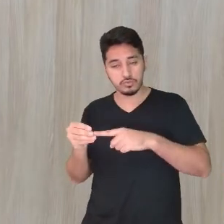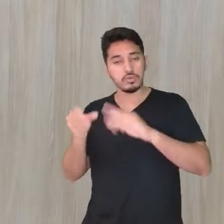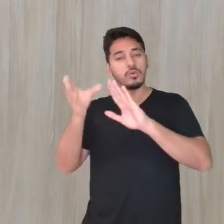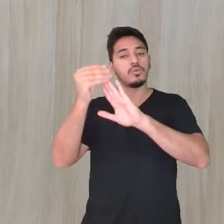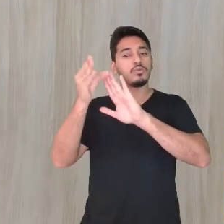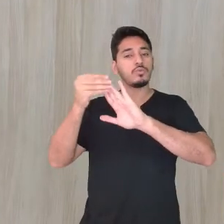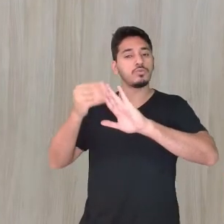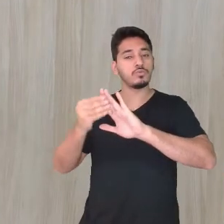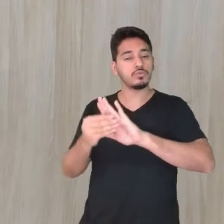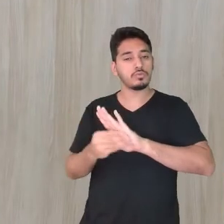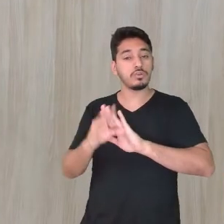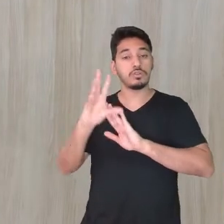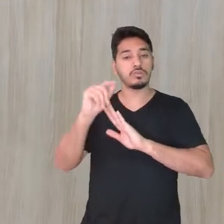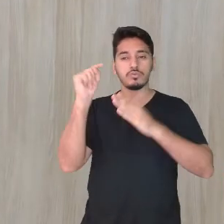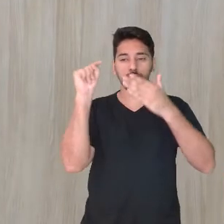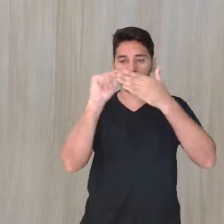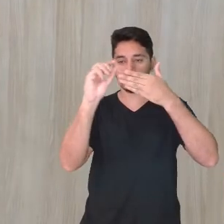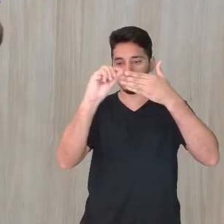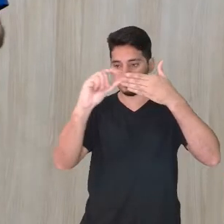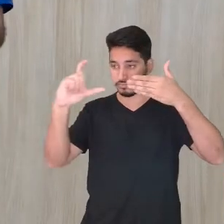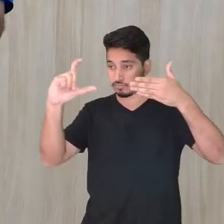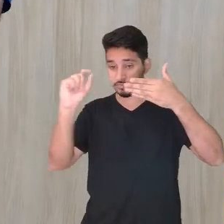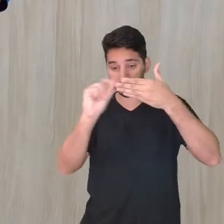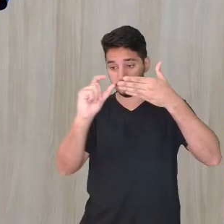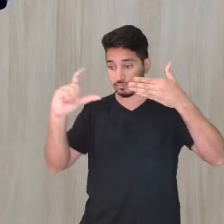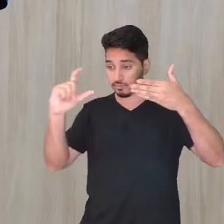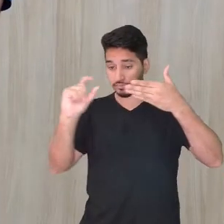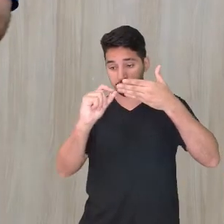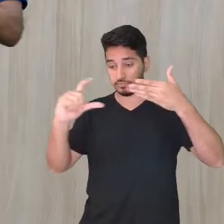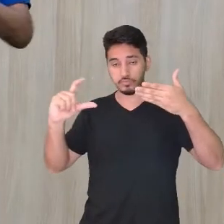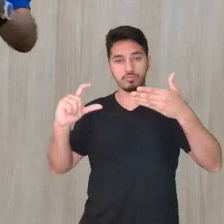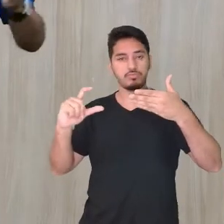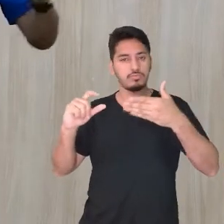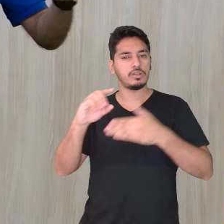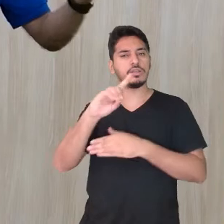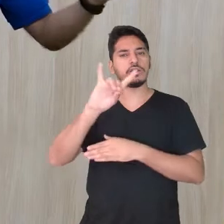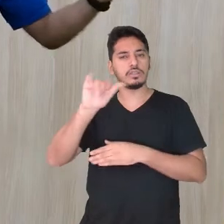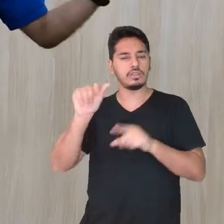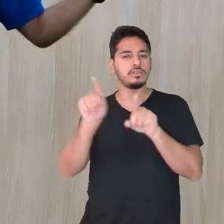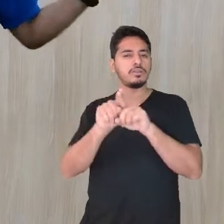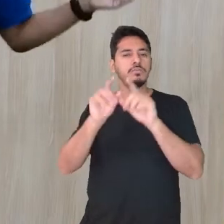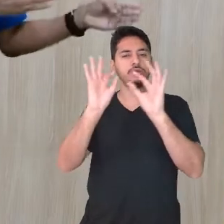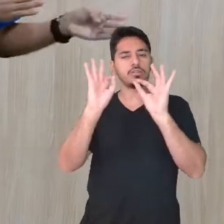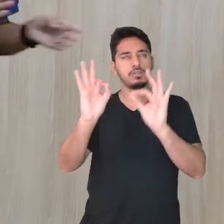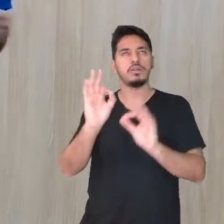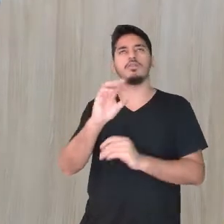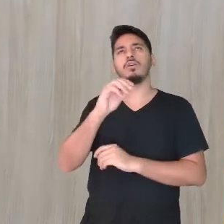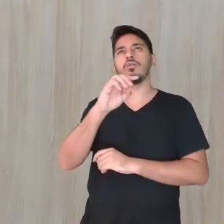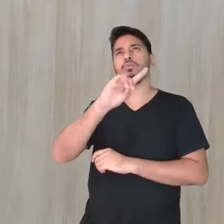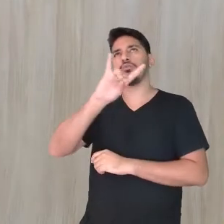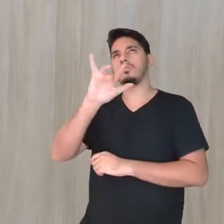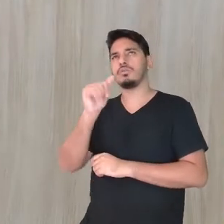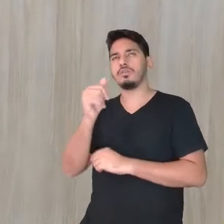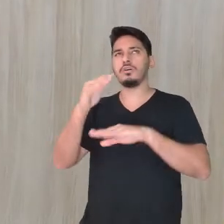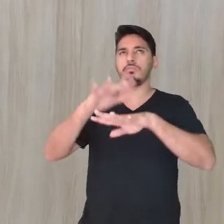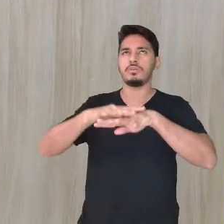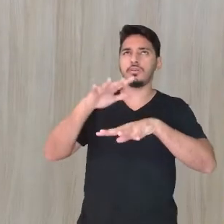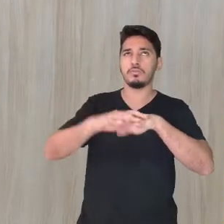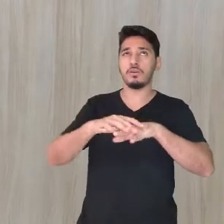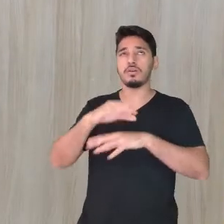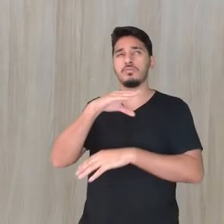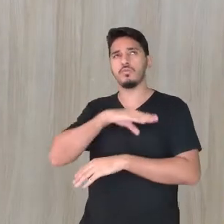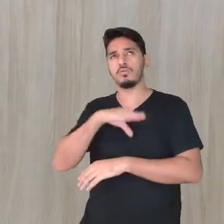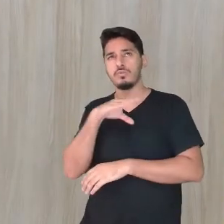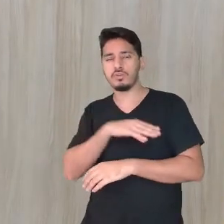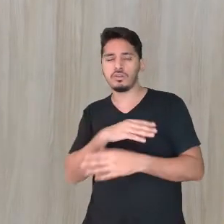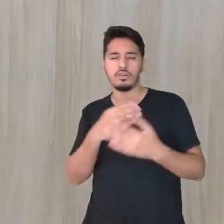E esses conteúdos estão contemplados lá em dias específicos, dizendo, tal dia tem a aula de matemática, de